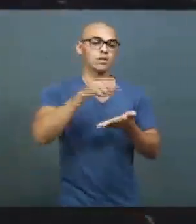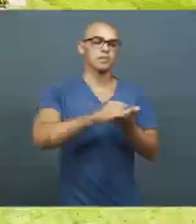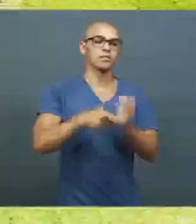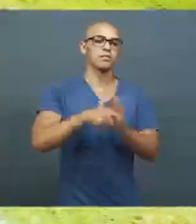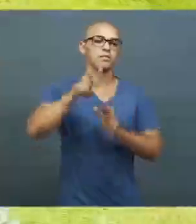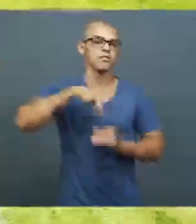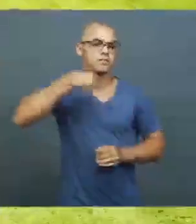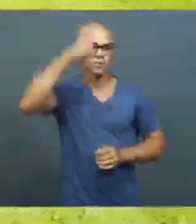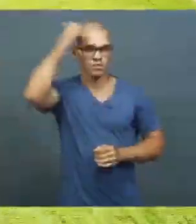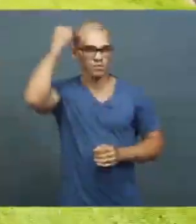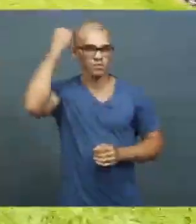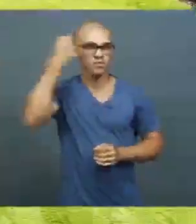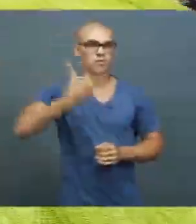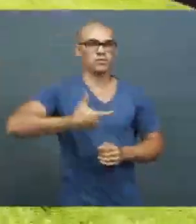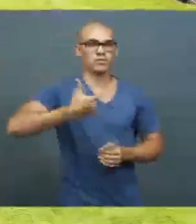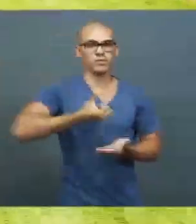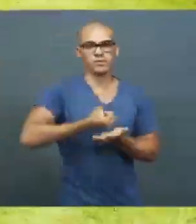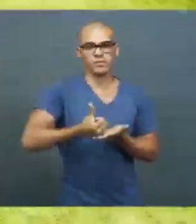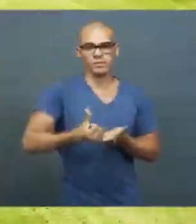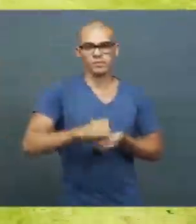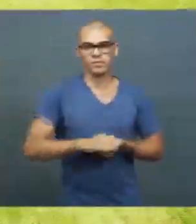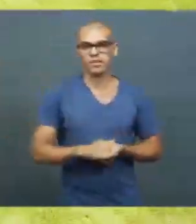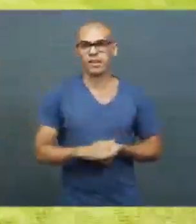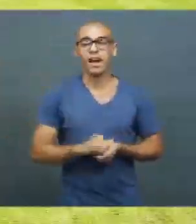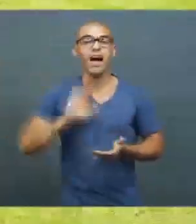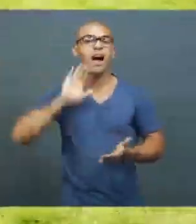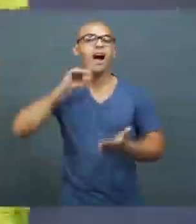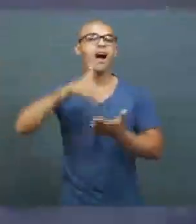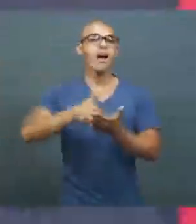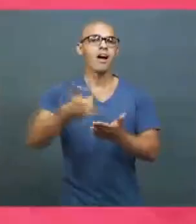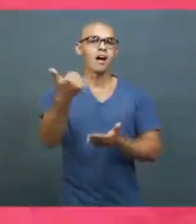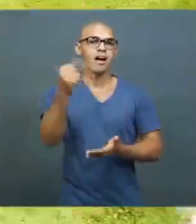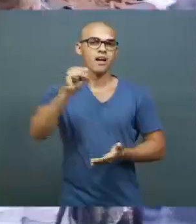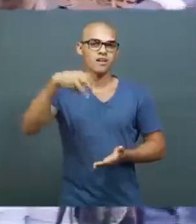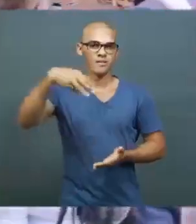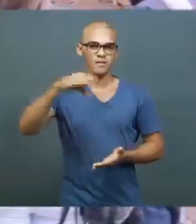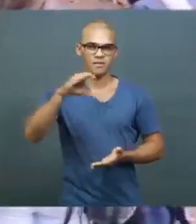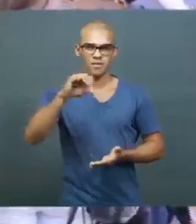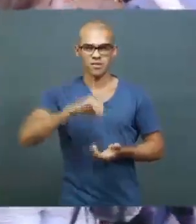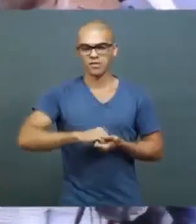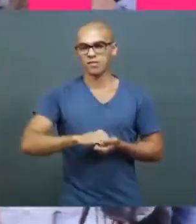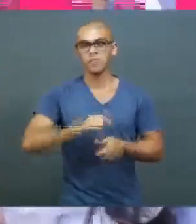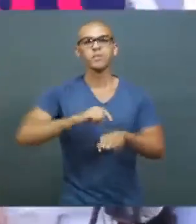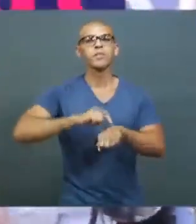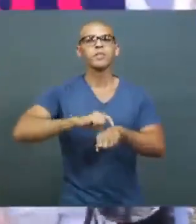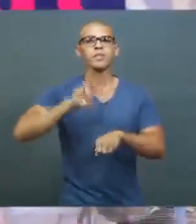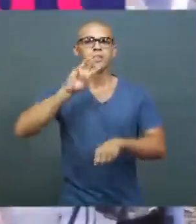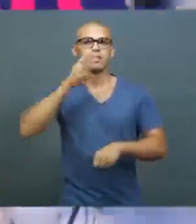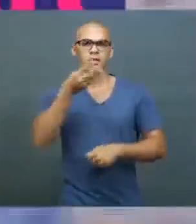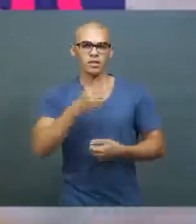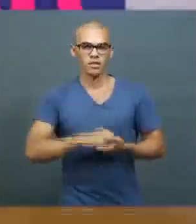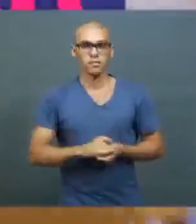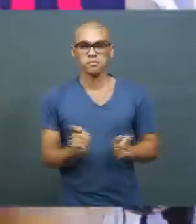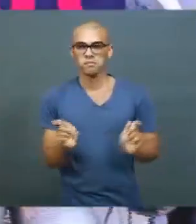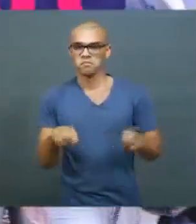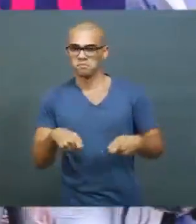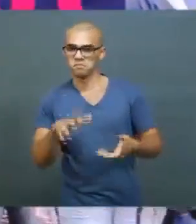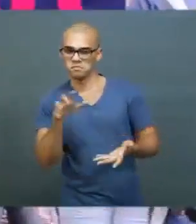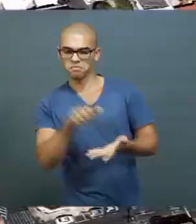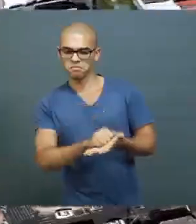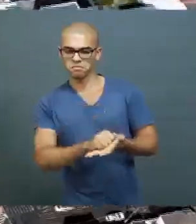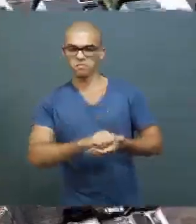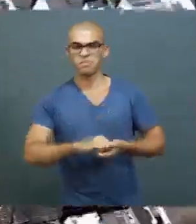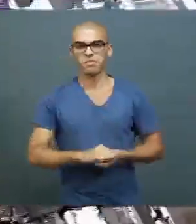em participar do processo seletivo têm até o dia 18 de março, às 3 horas da tarde, para confirmar participação.